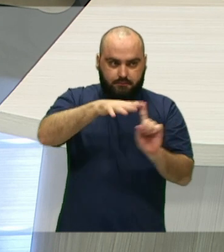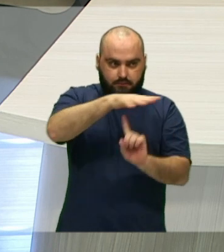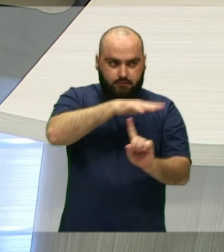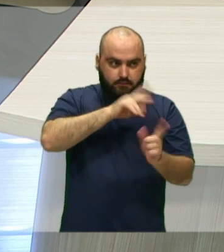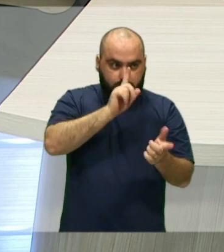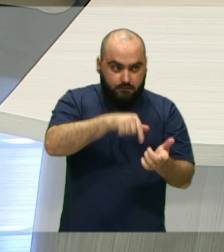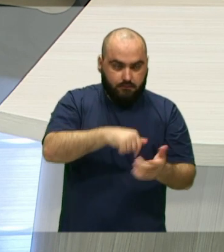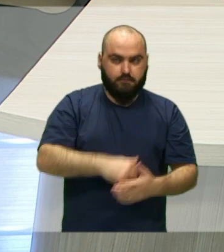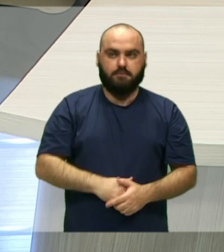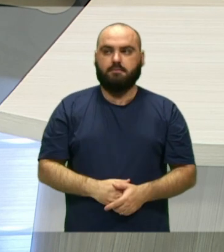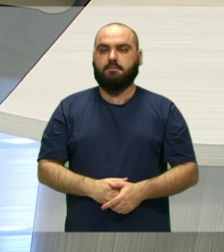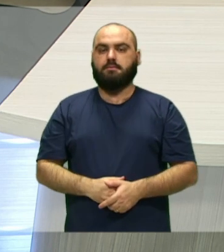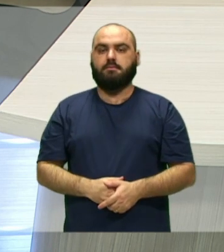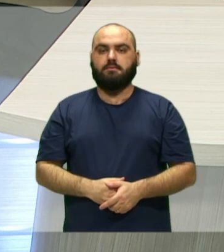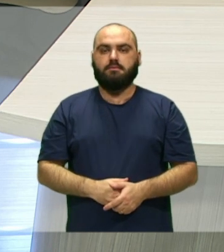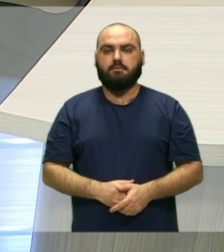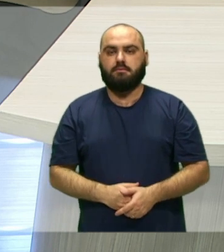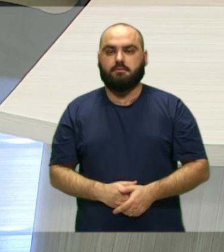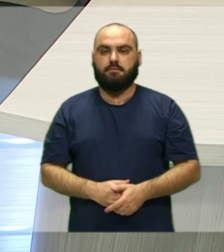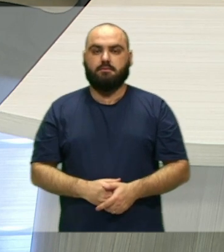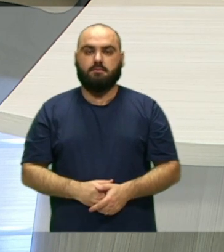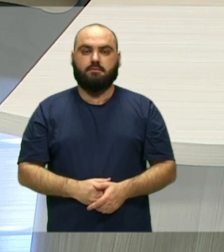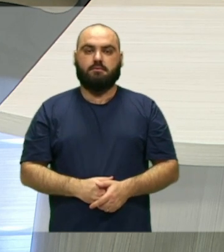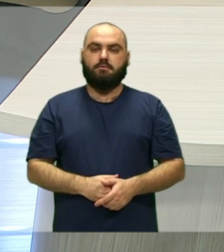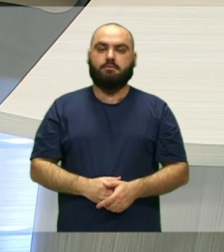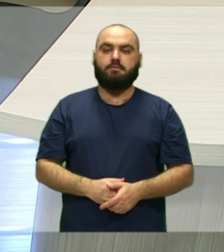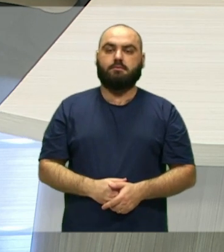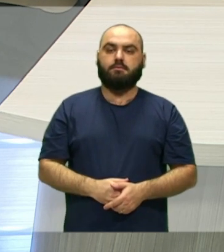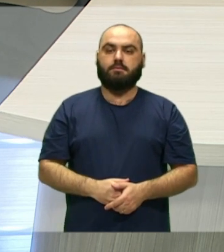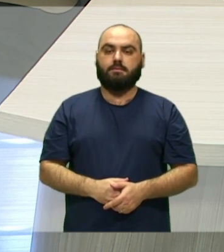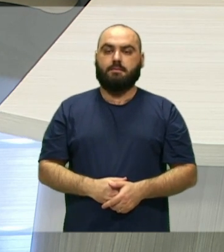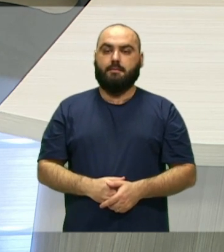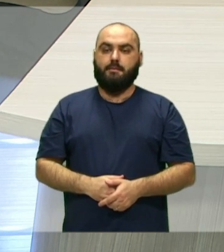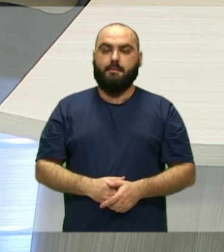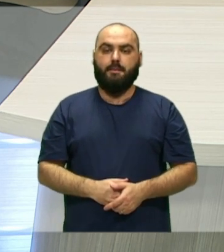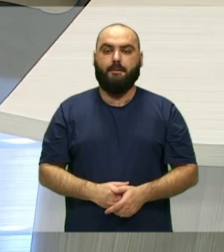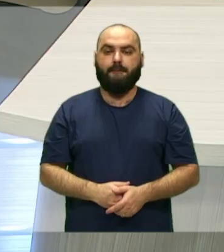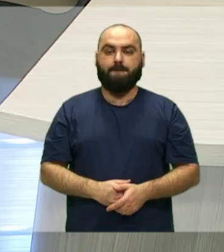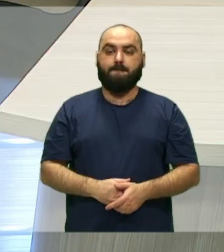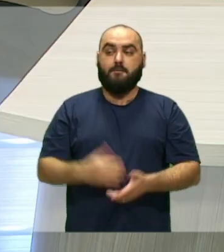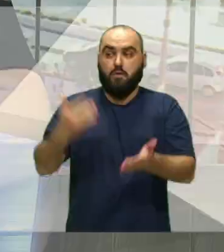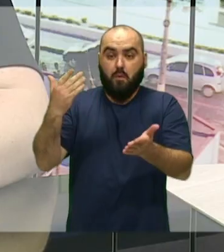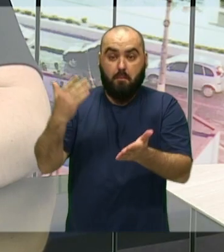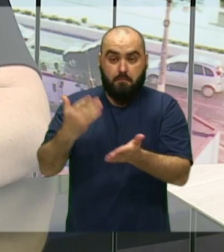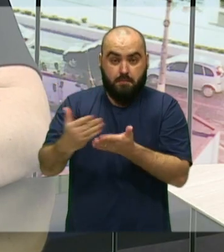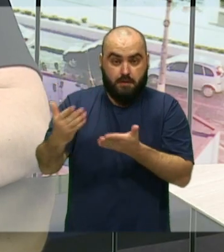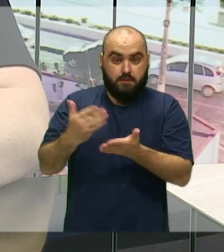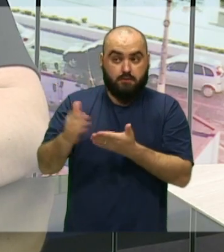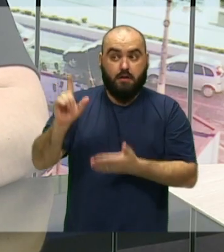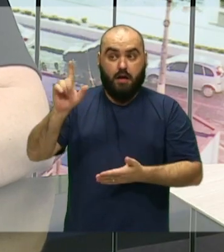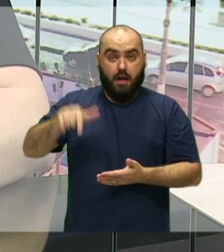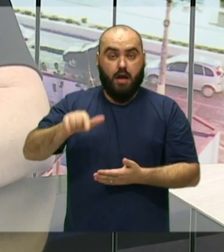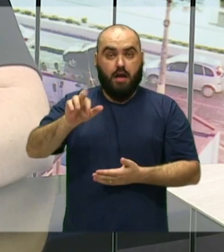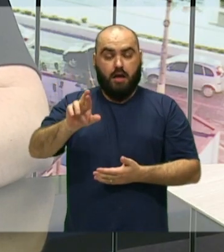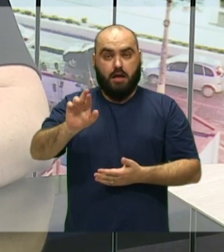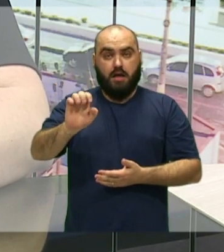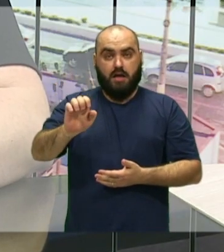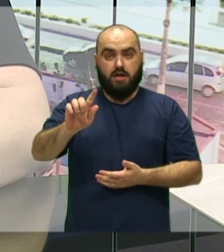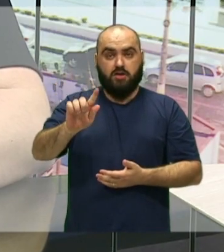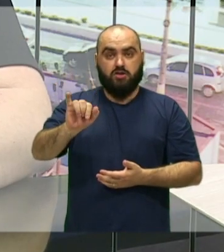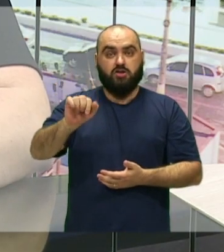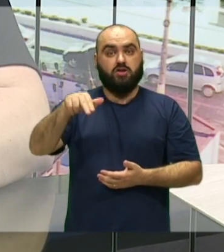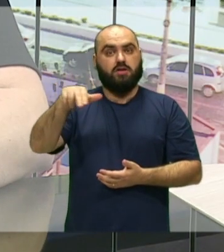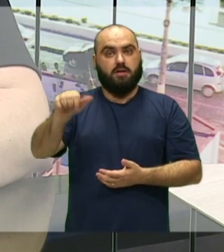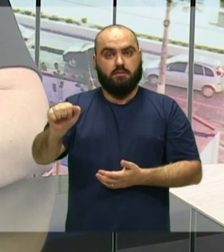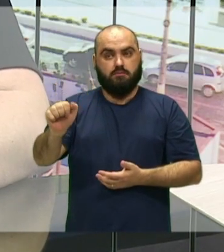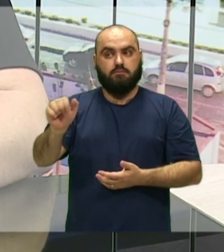mesmo eh no começo lá na na primeira formação era Regina rus né E